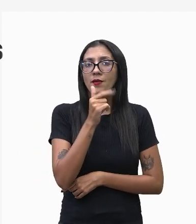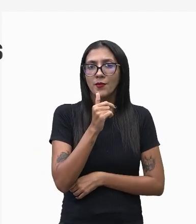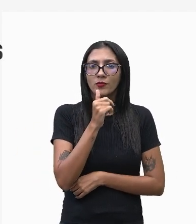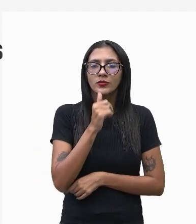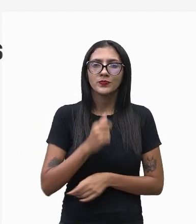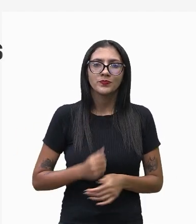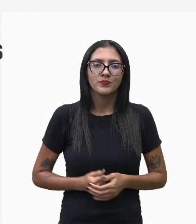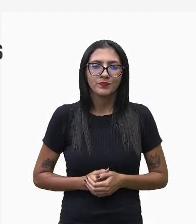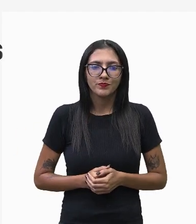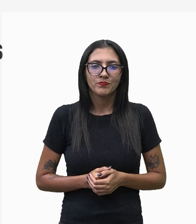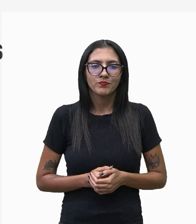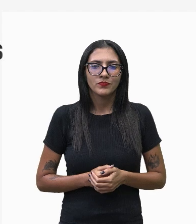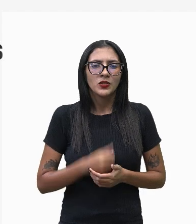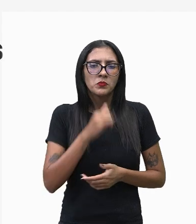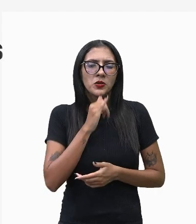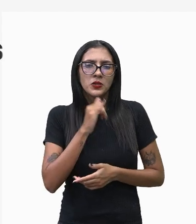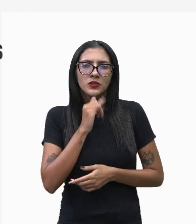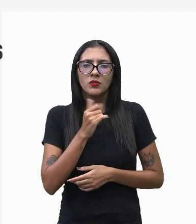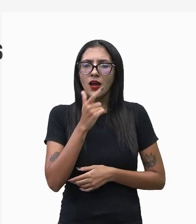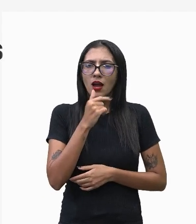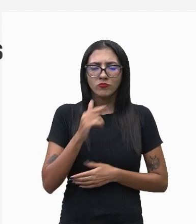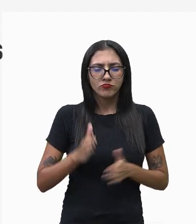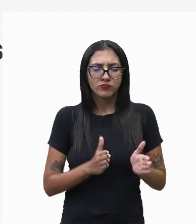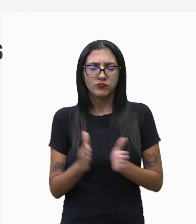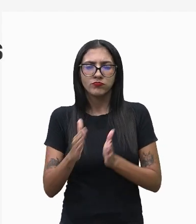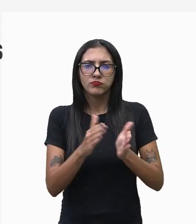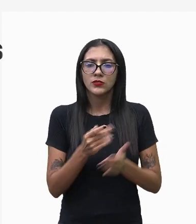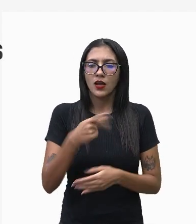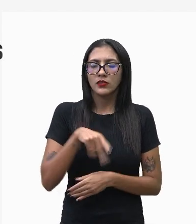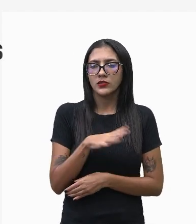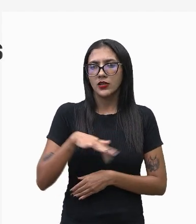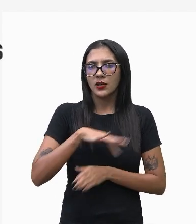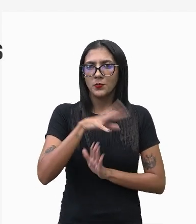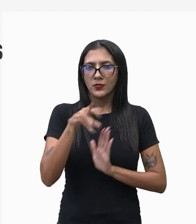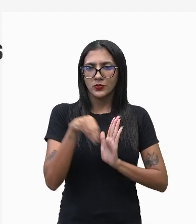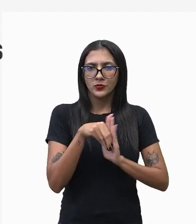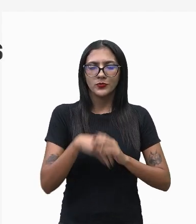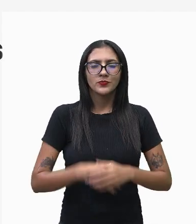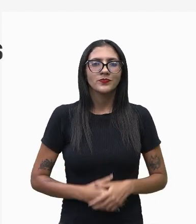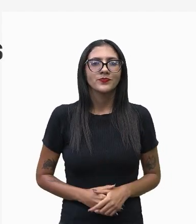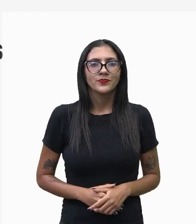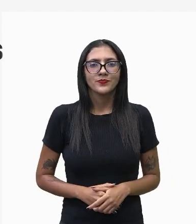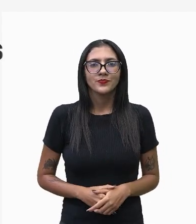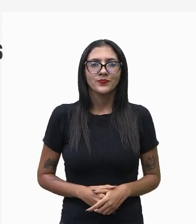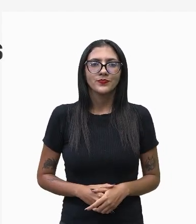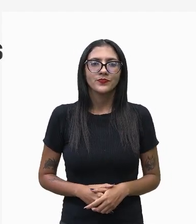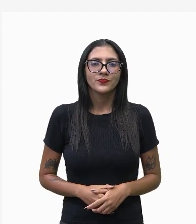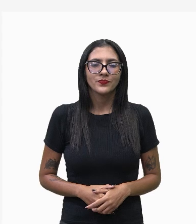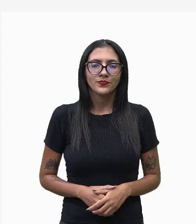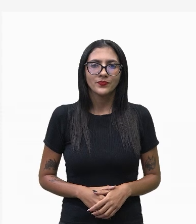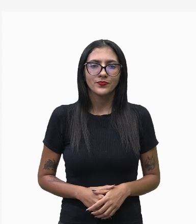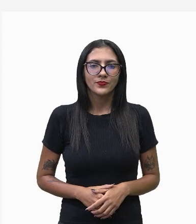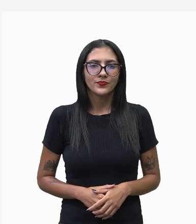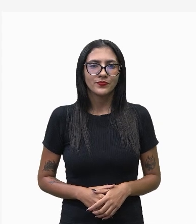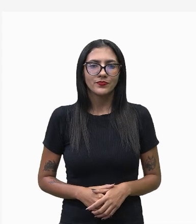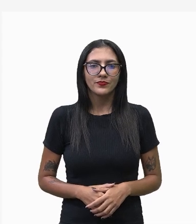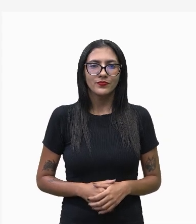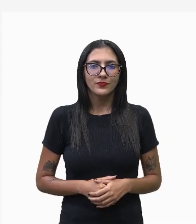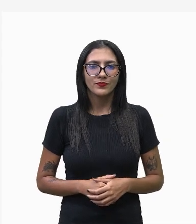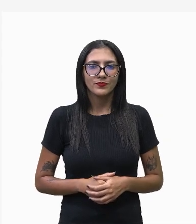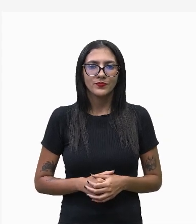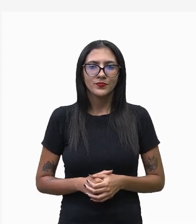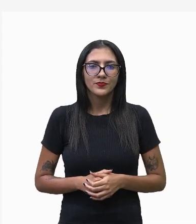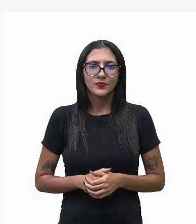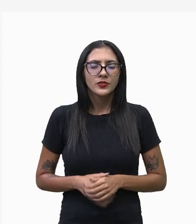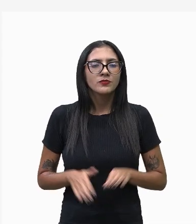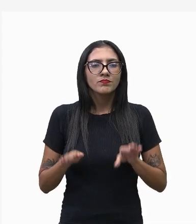daqueles recursos hídricos como os rios aqui da nossa região, tá bom? Além disso, o que